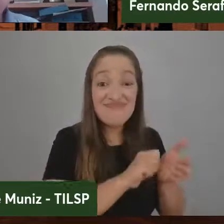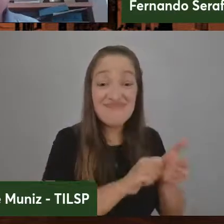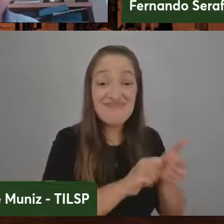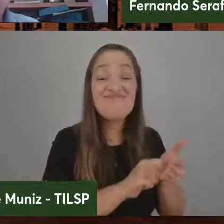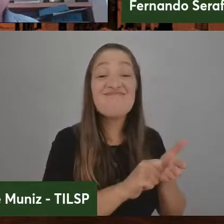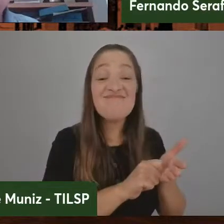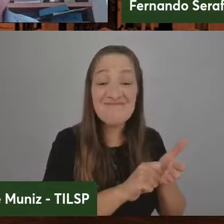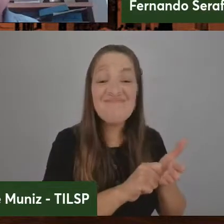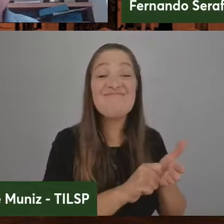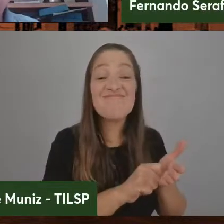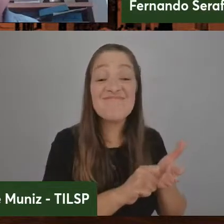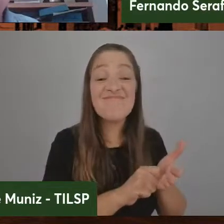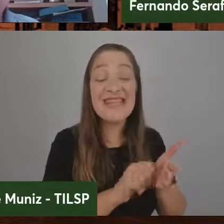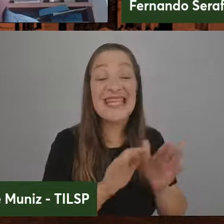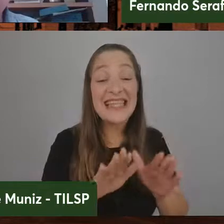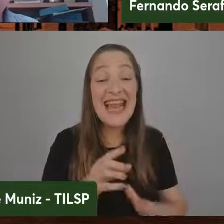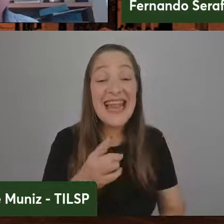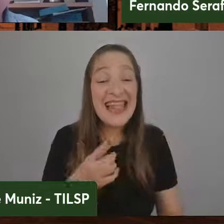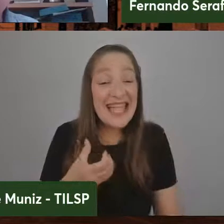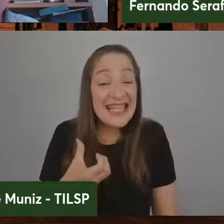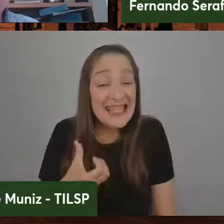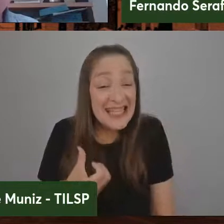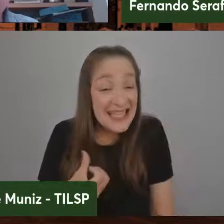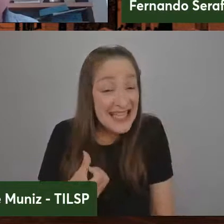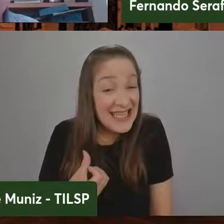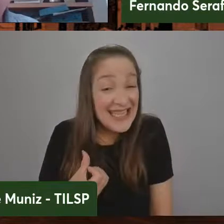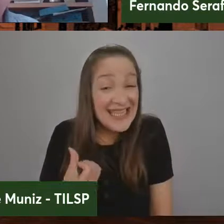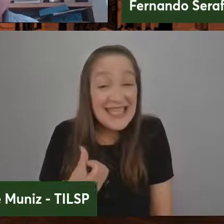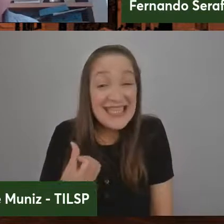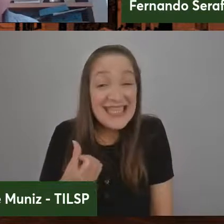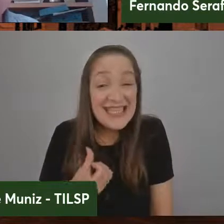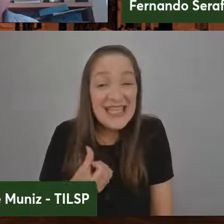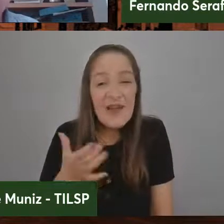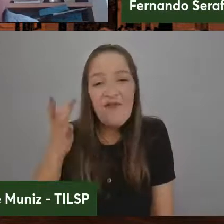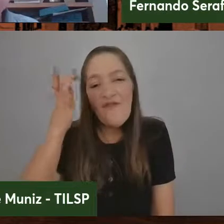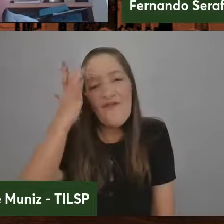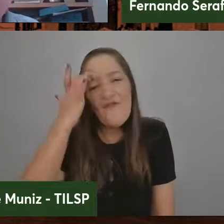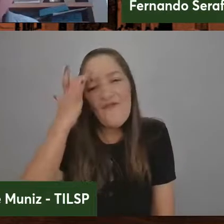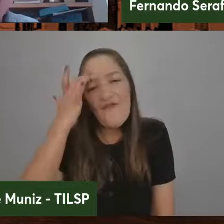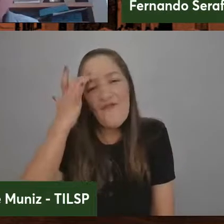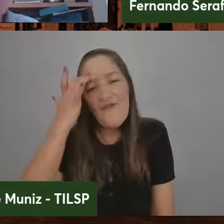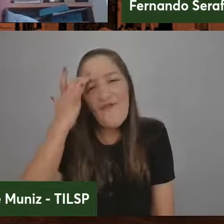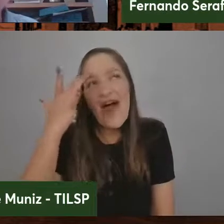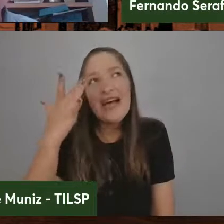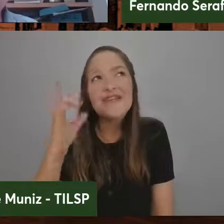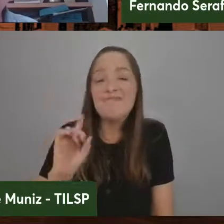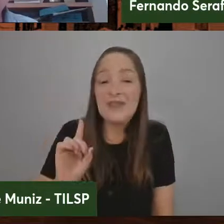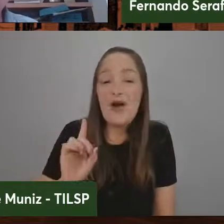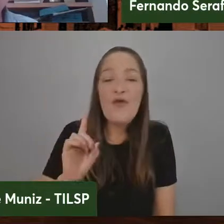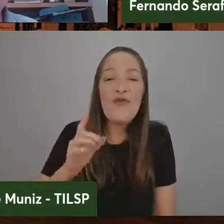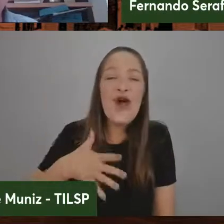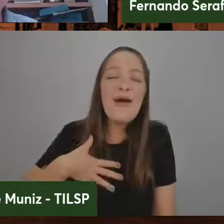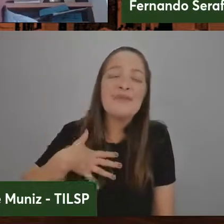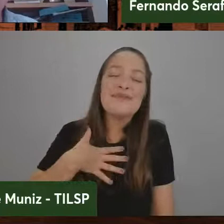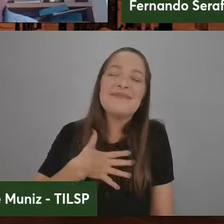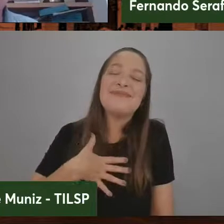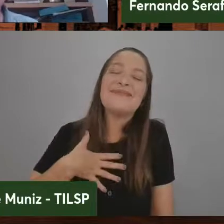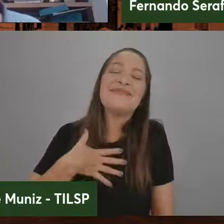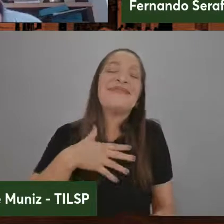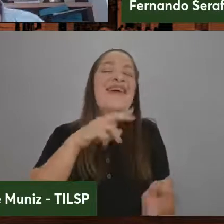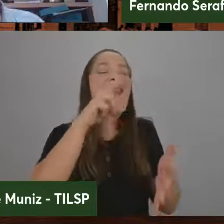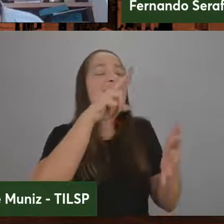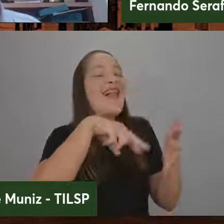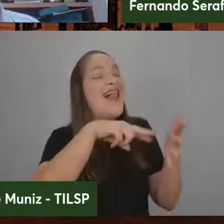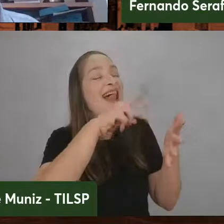na 16ª foi, não diria mais fácil, mas foi a mais prazerosa leitura, releitura